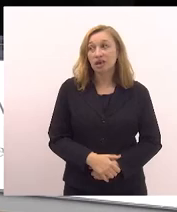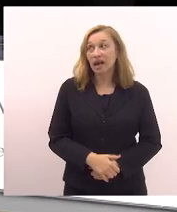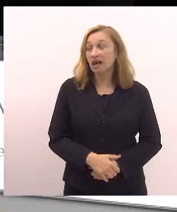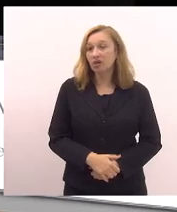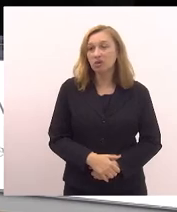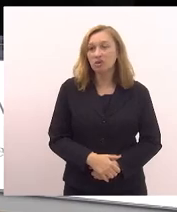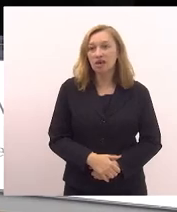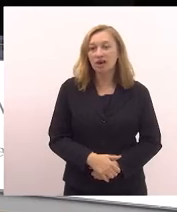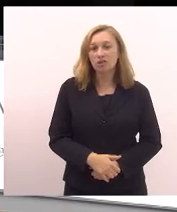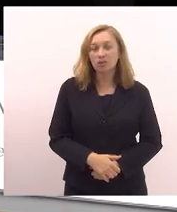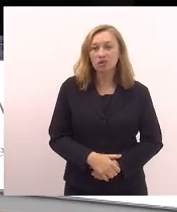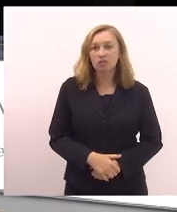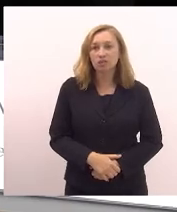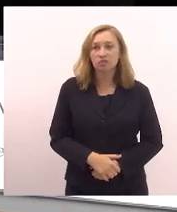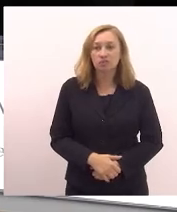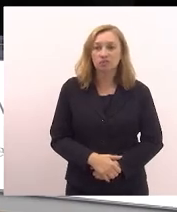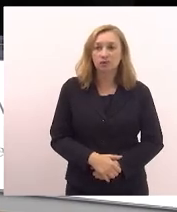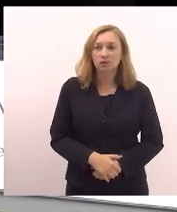Obrigada, Ângela.